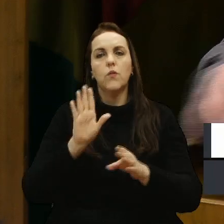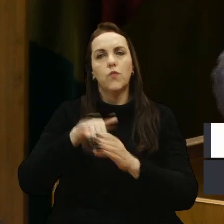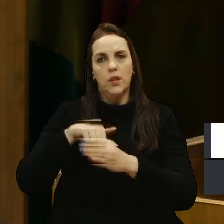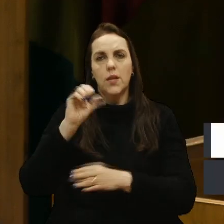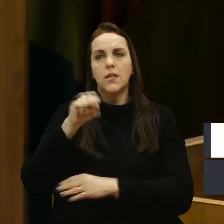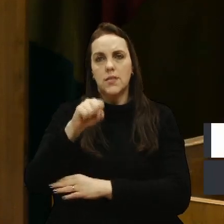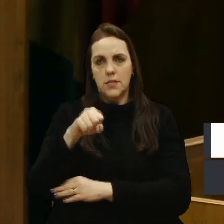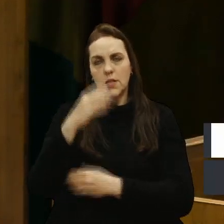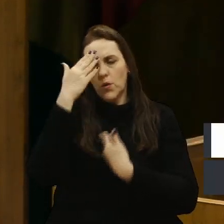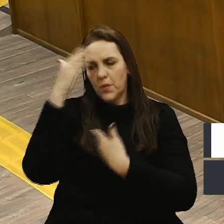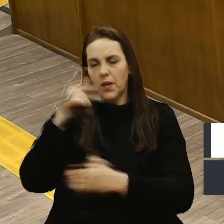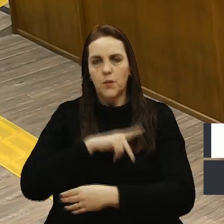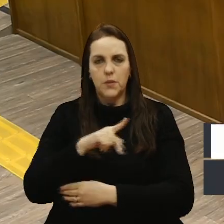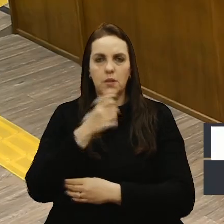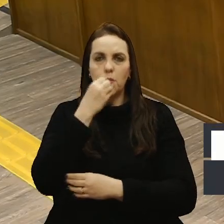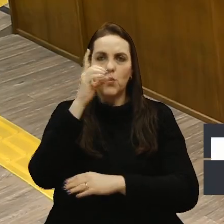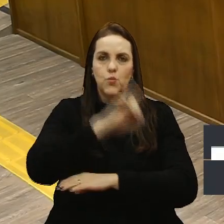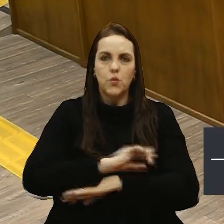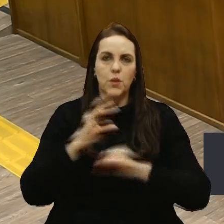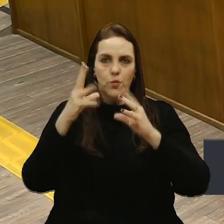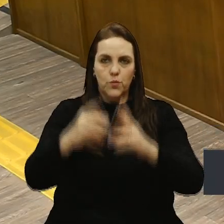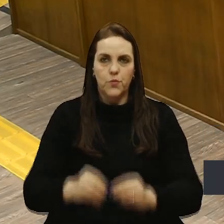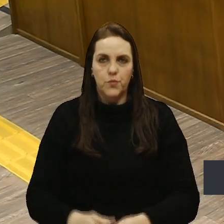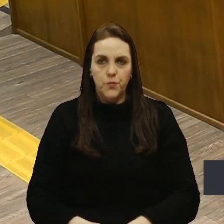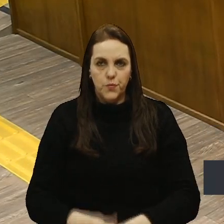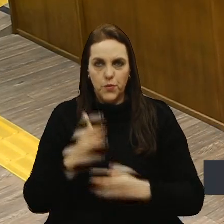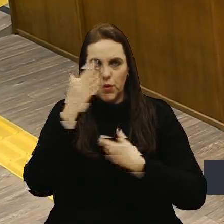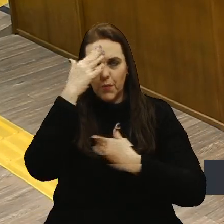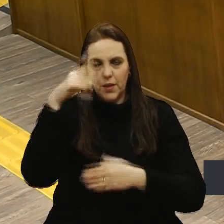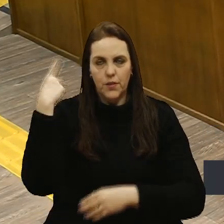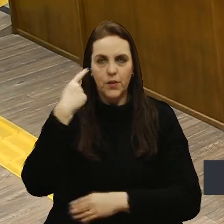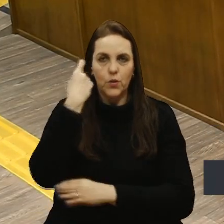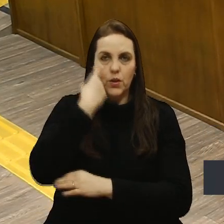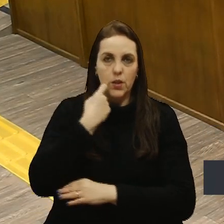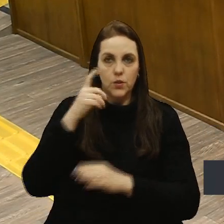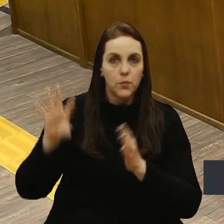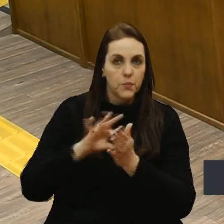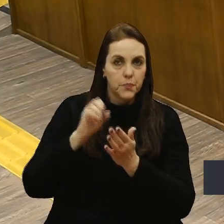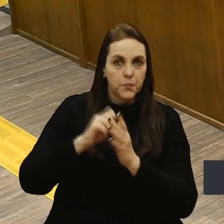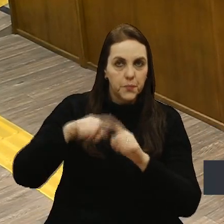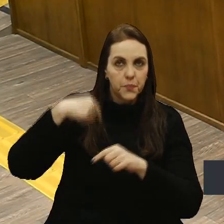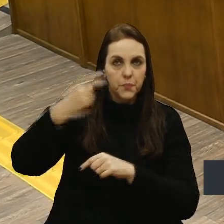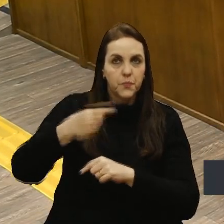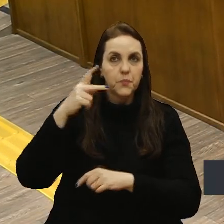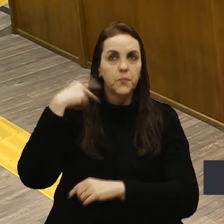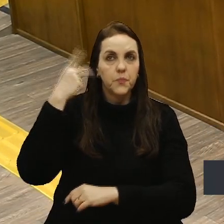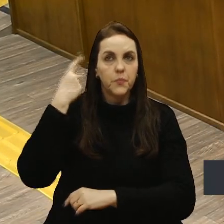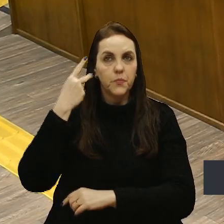favorável. Obrigado, senhor presidente. Bom dia a todos. Obrigado, vereador Caleb. O próximo vereador inscrito é o vereador Lucas